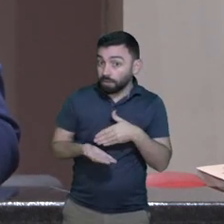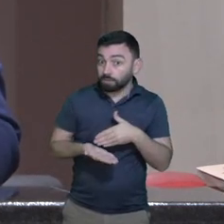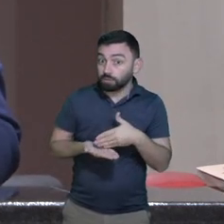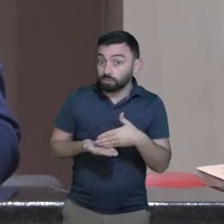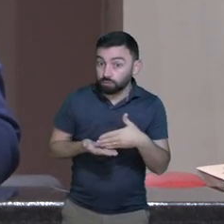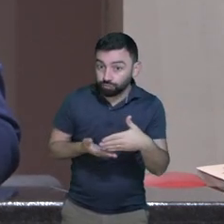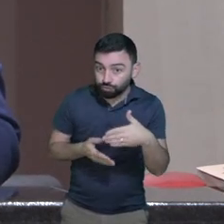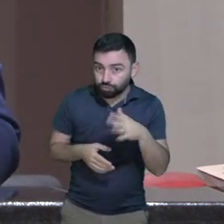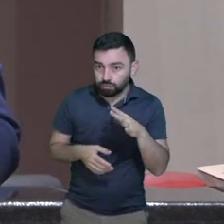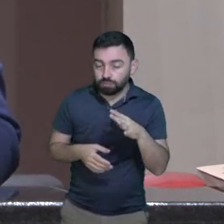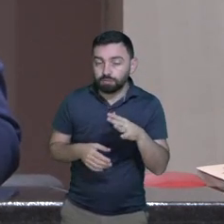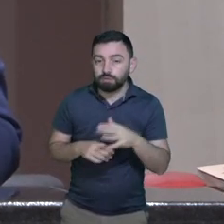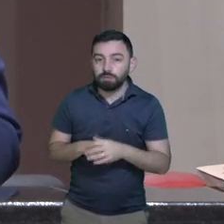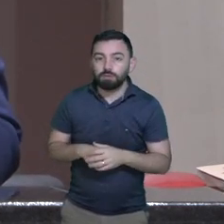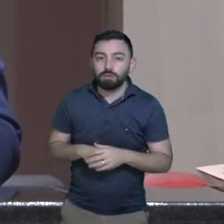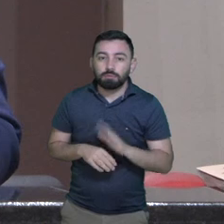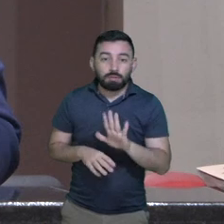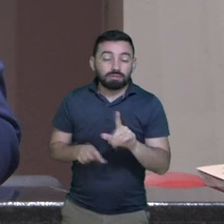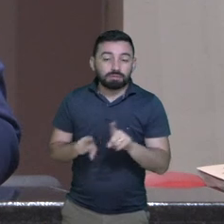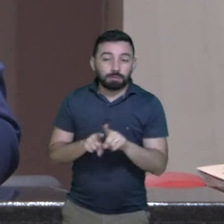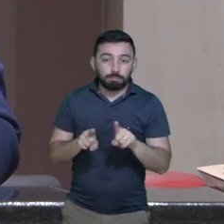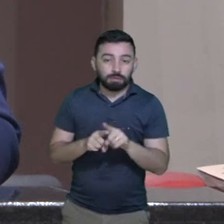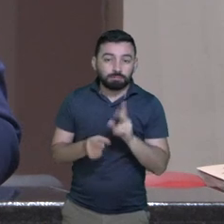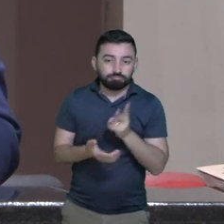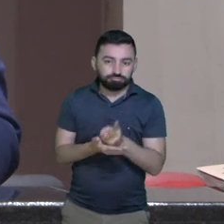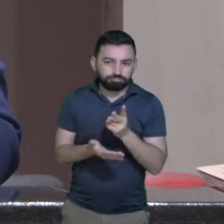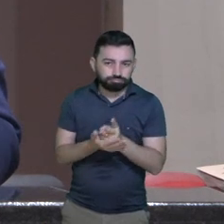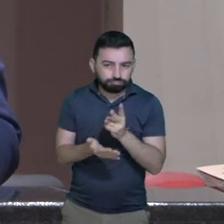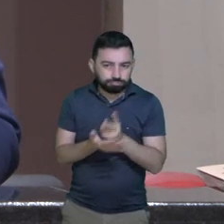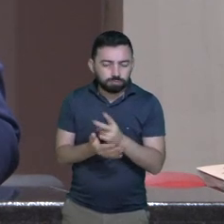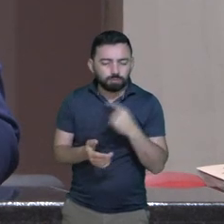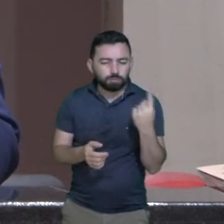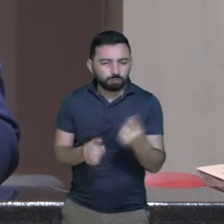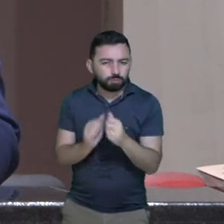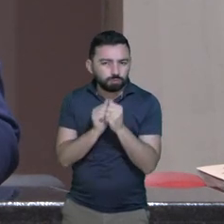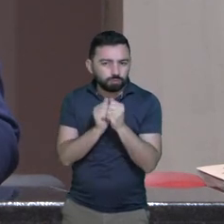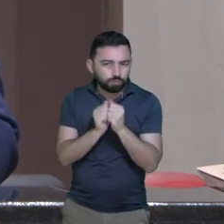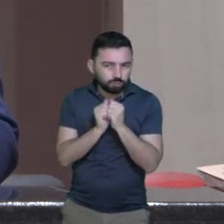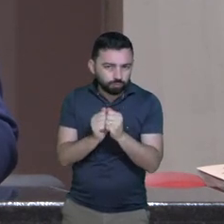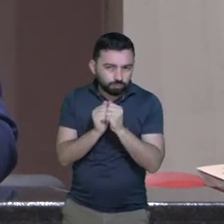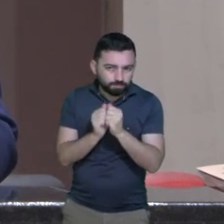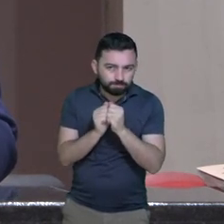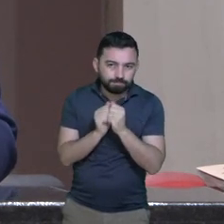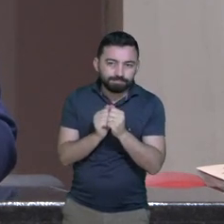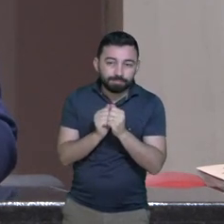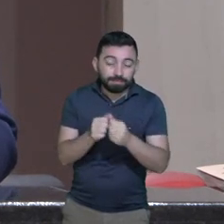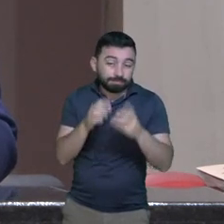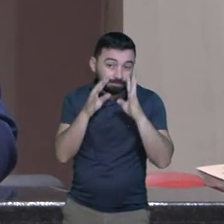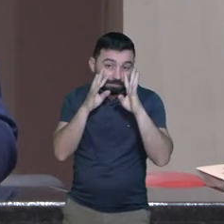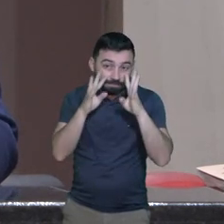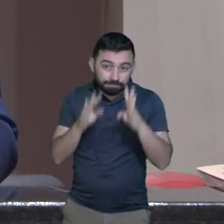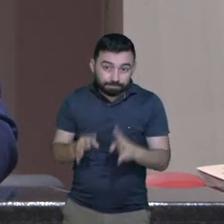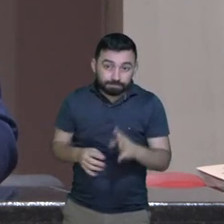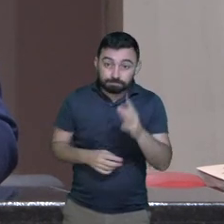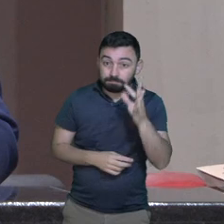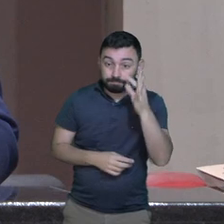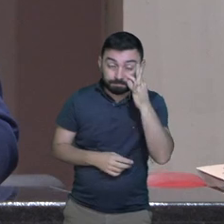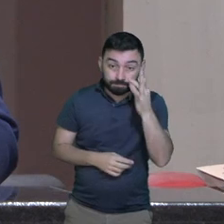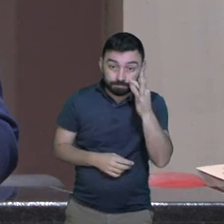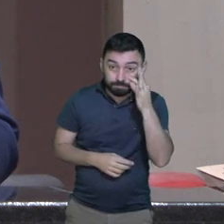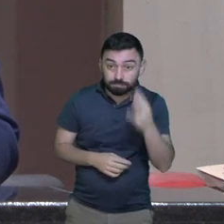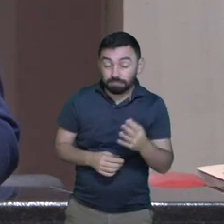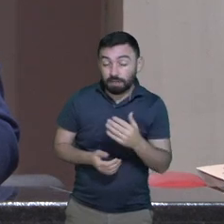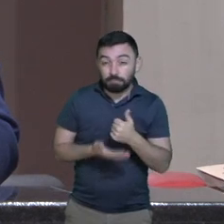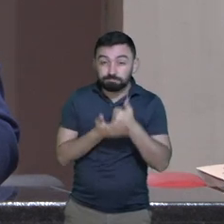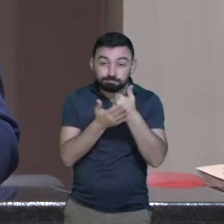ontem mas que permaneceram conosco e estão aqui atentamente acompanhando contribuindo nas